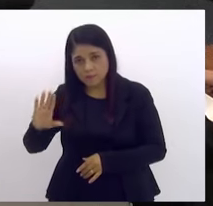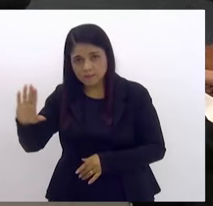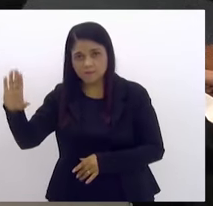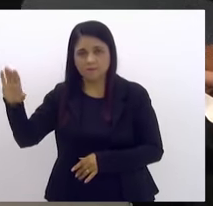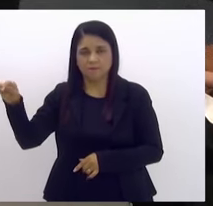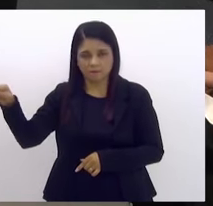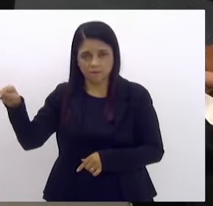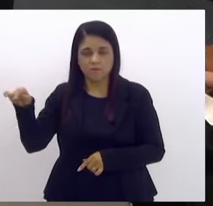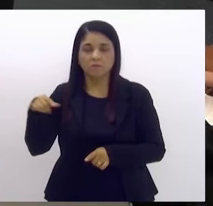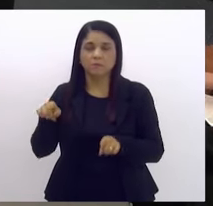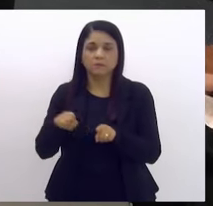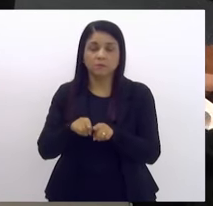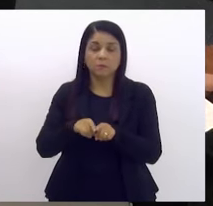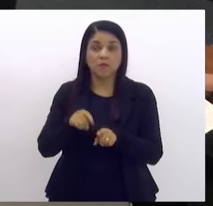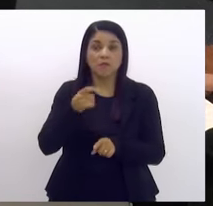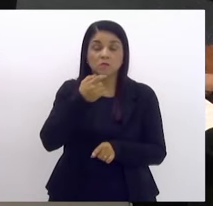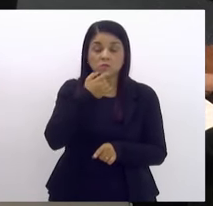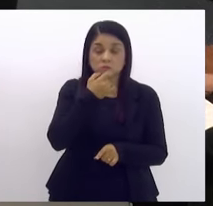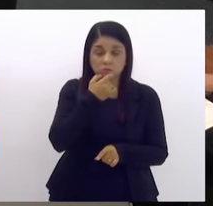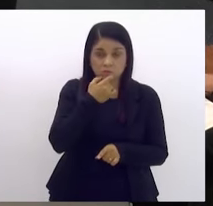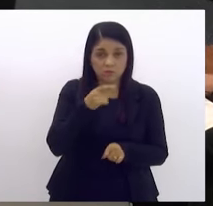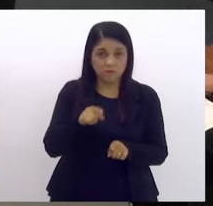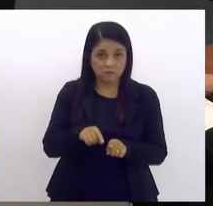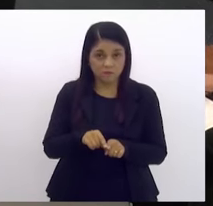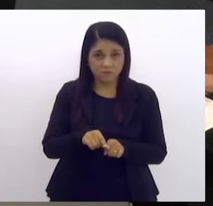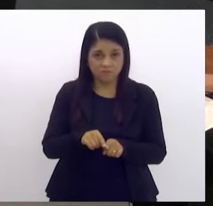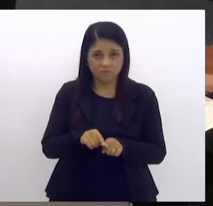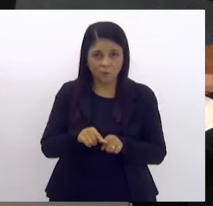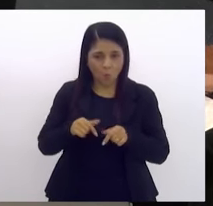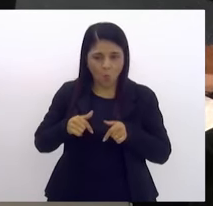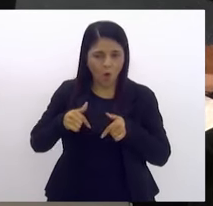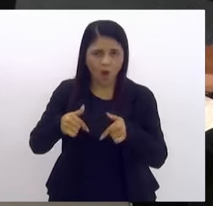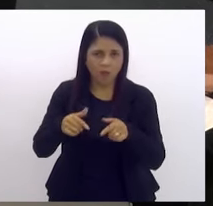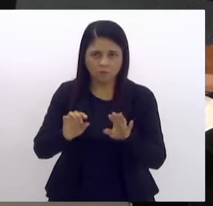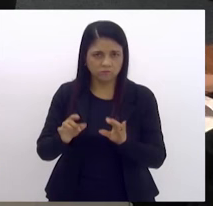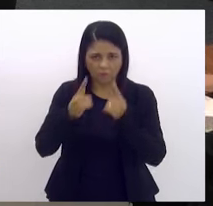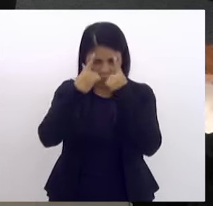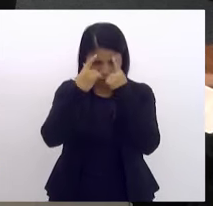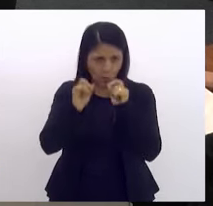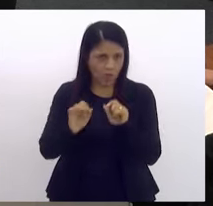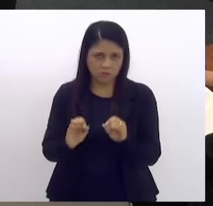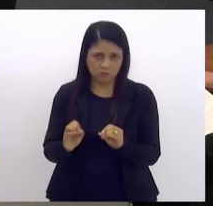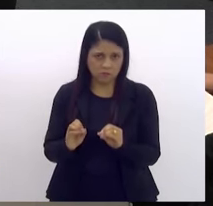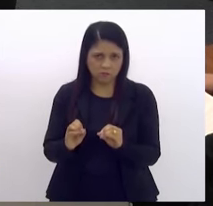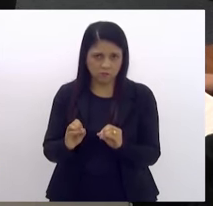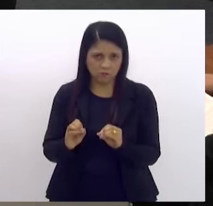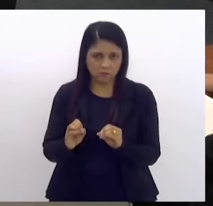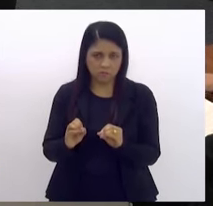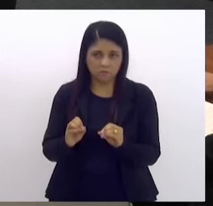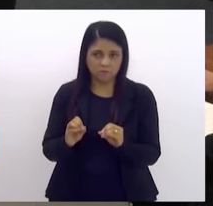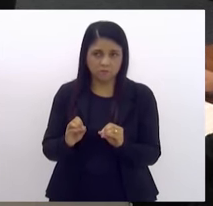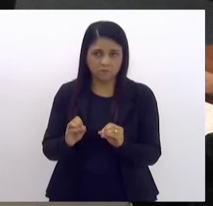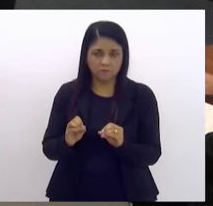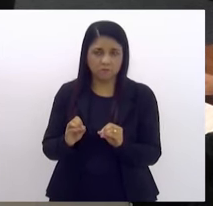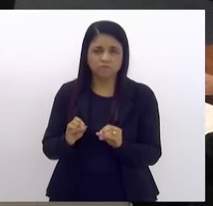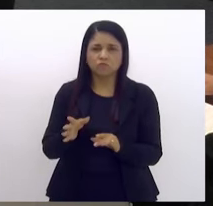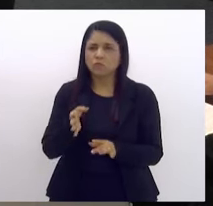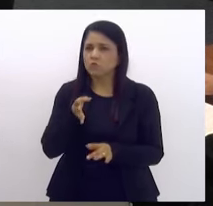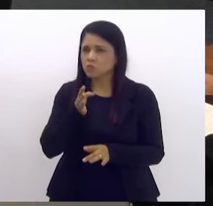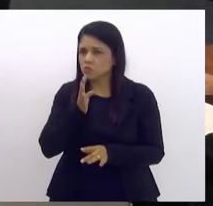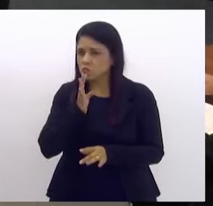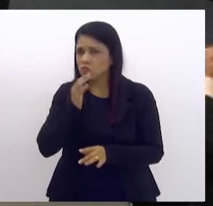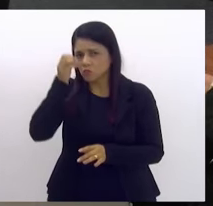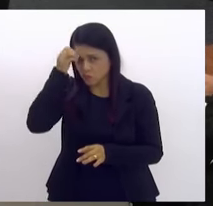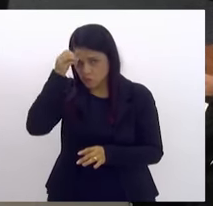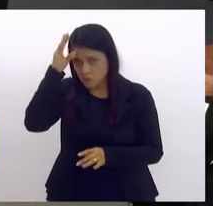graças aos ingleses lá atrás, e não foi um ato de violência, eles são pioneiros na ciência e no conhecimento,